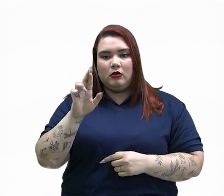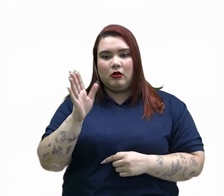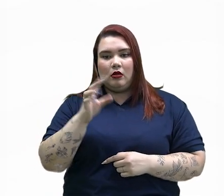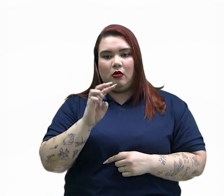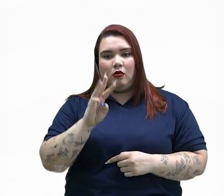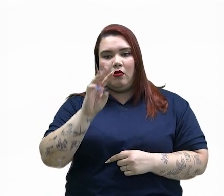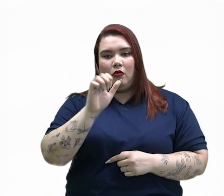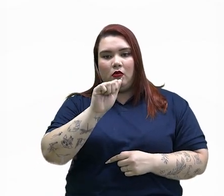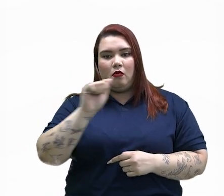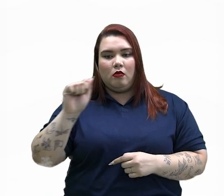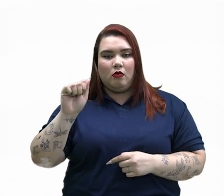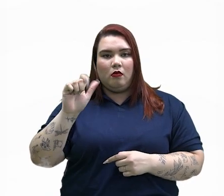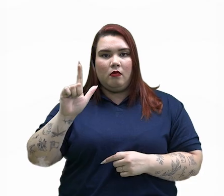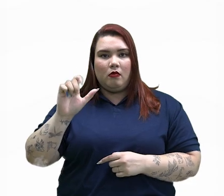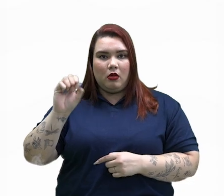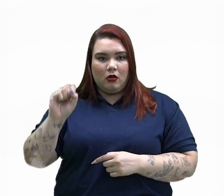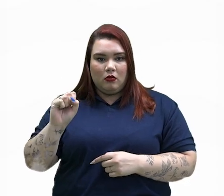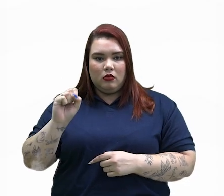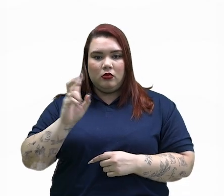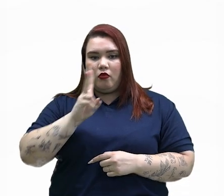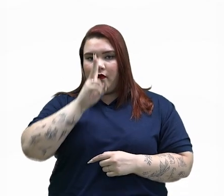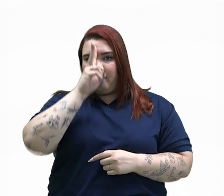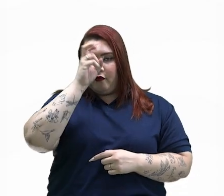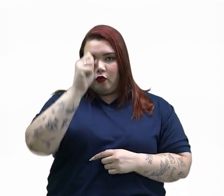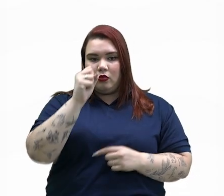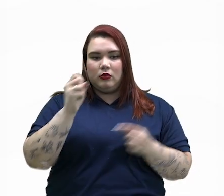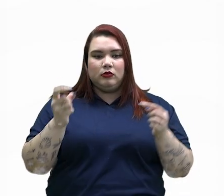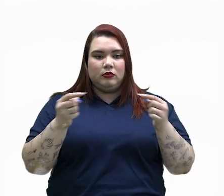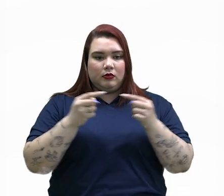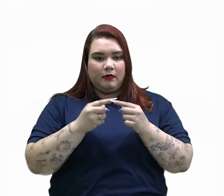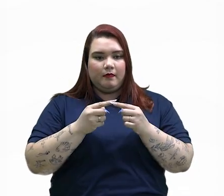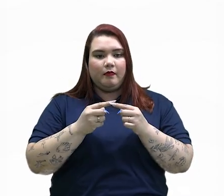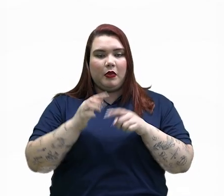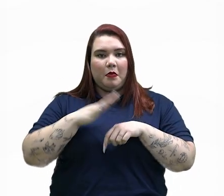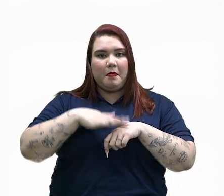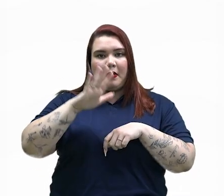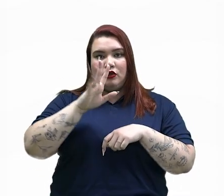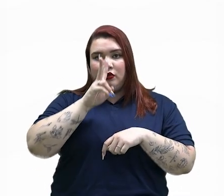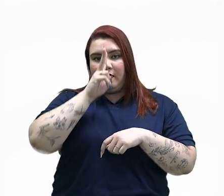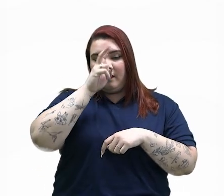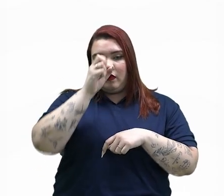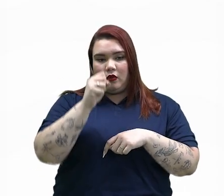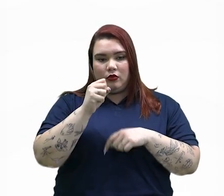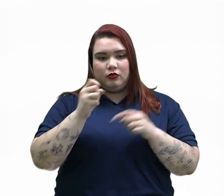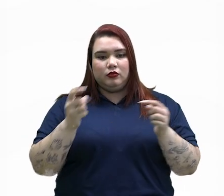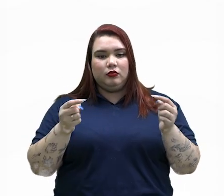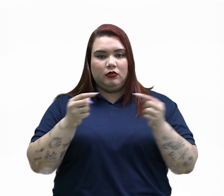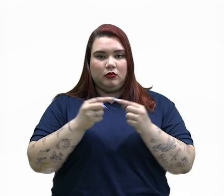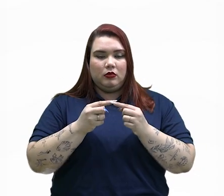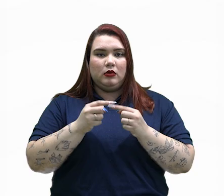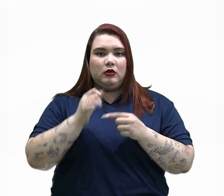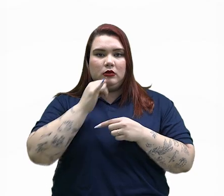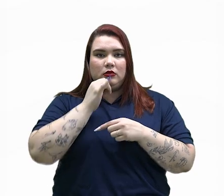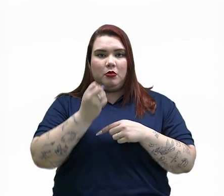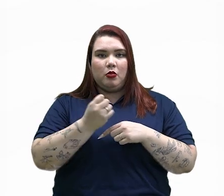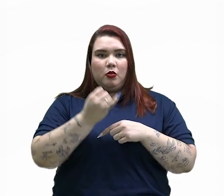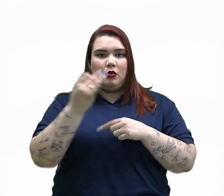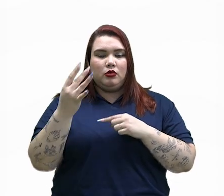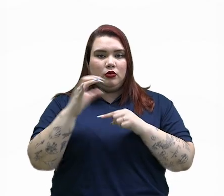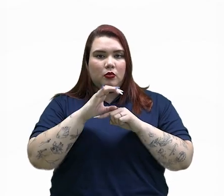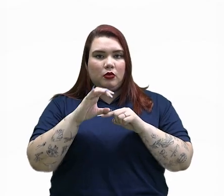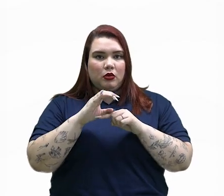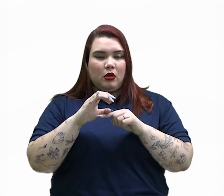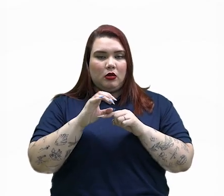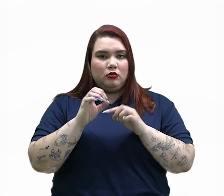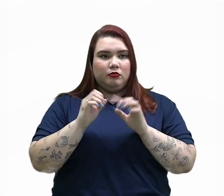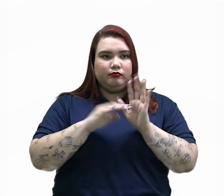forças, né, que unem esses átomos. Elas são intensas à medida que a gente tem uma quantidade de carbono cada vez